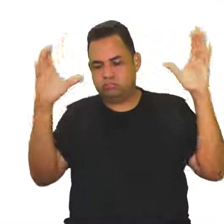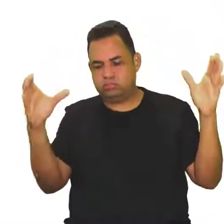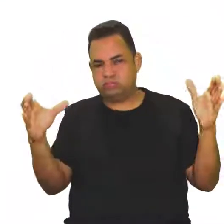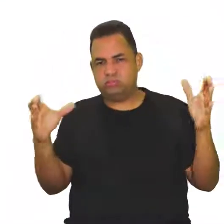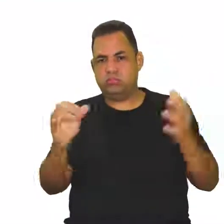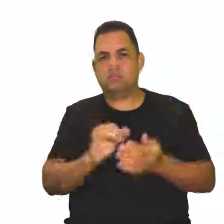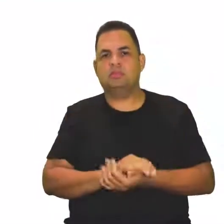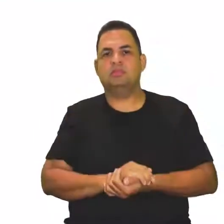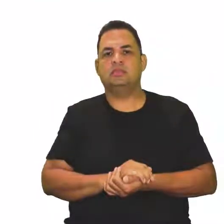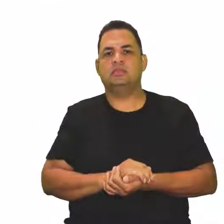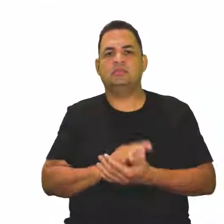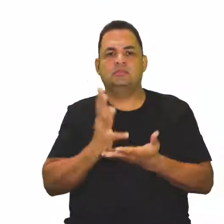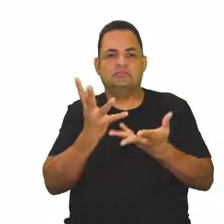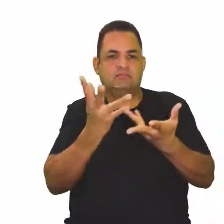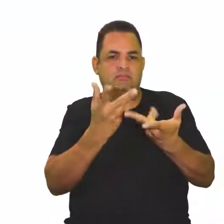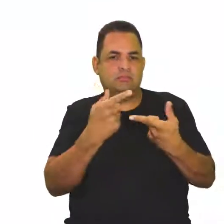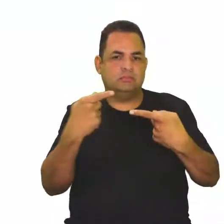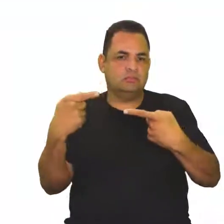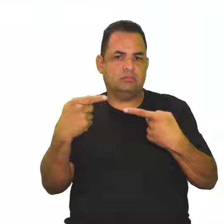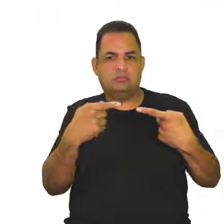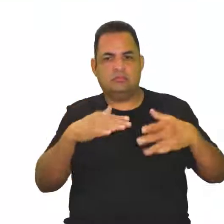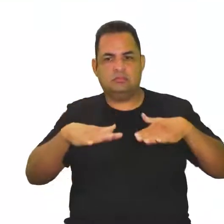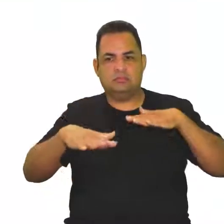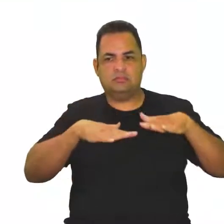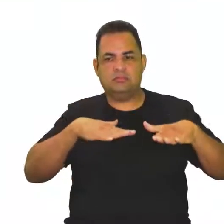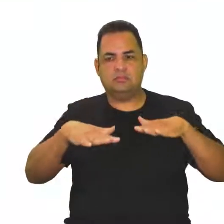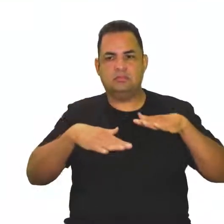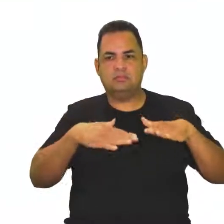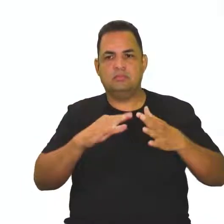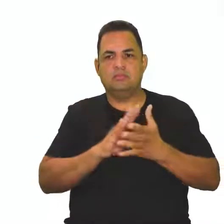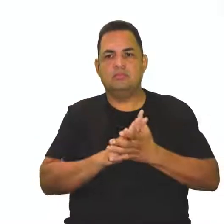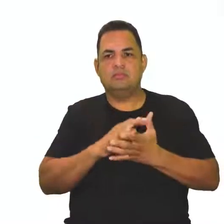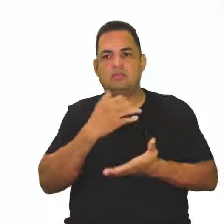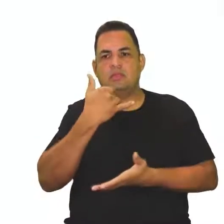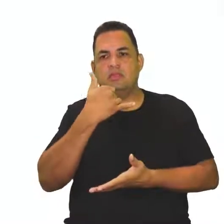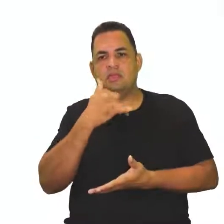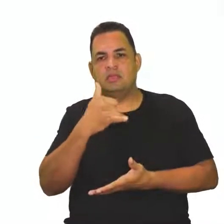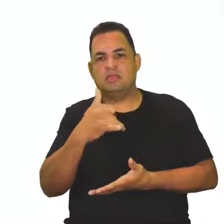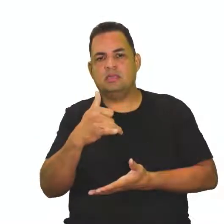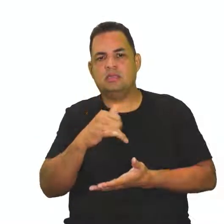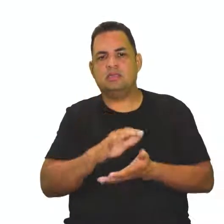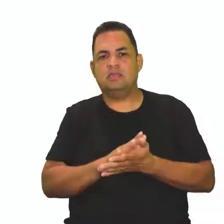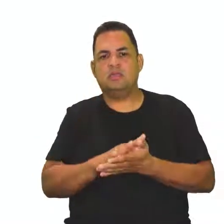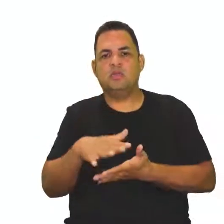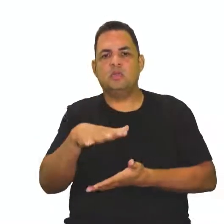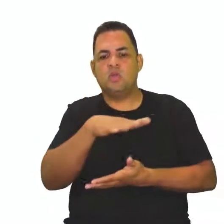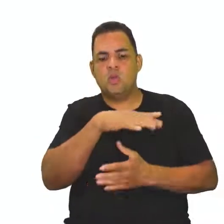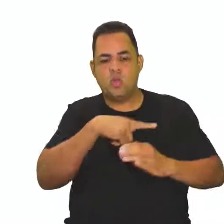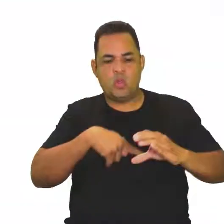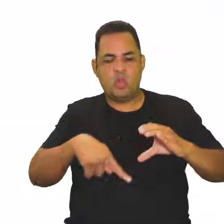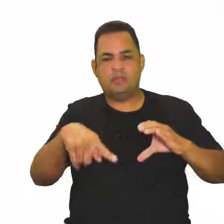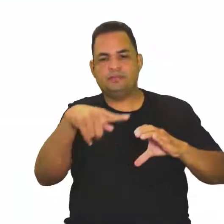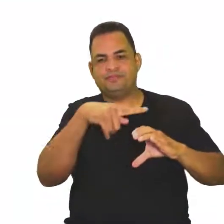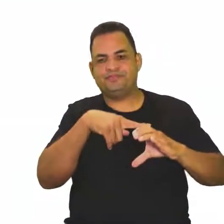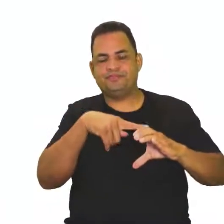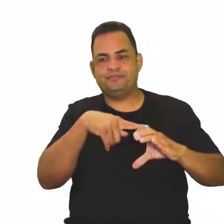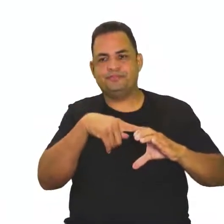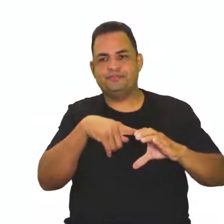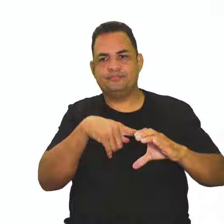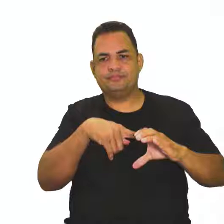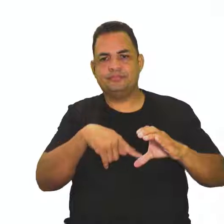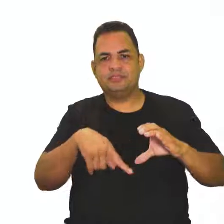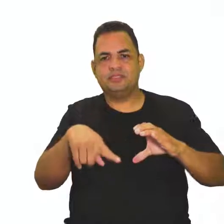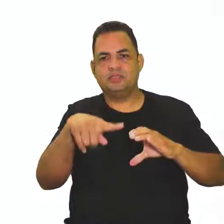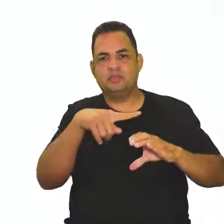Então, habilidade relacionar o movimento de uma carga elétrica, no caso, né? E